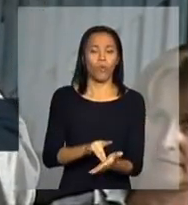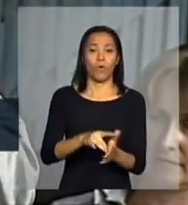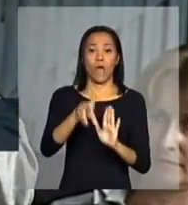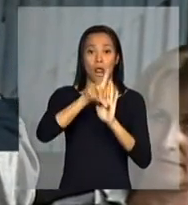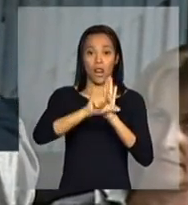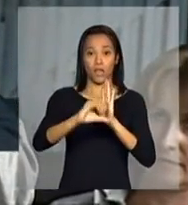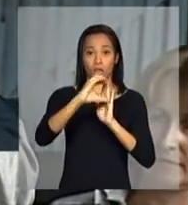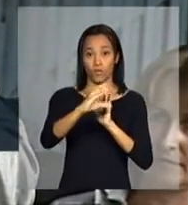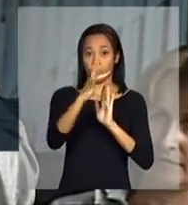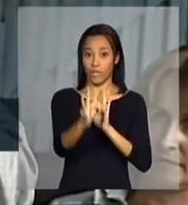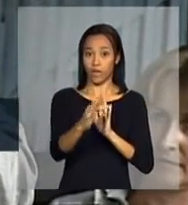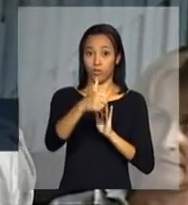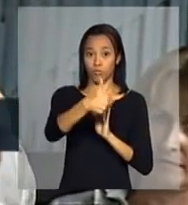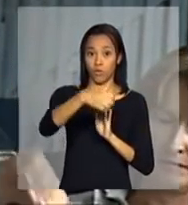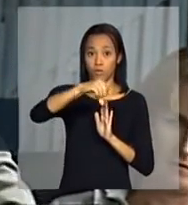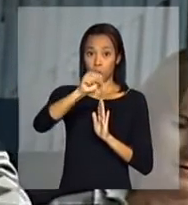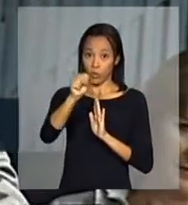1988,